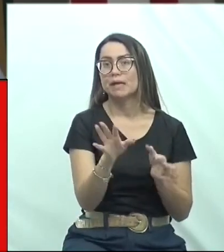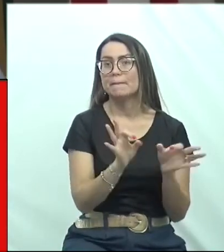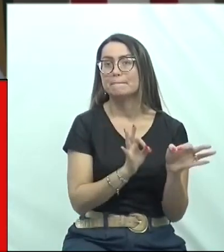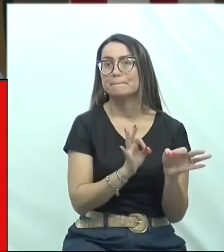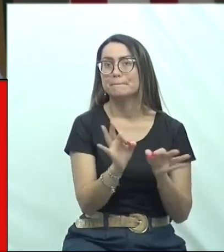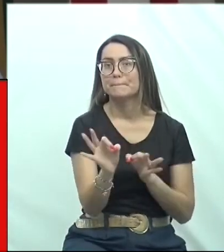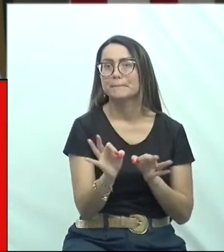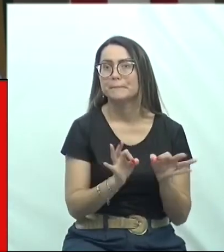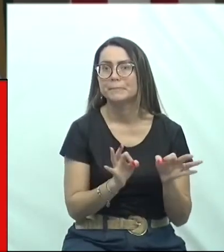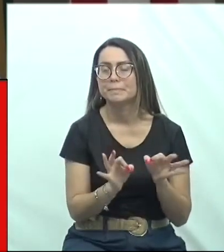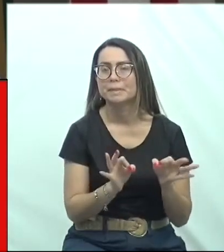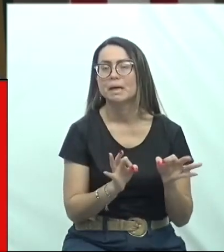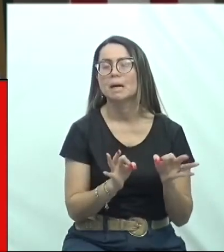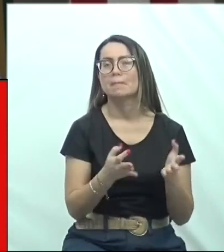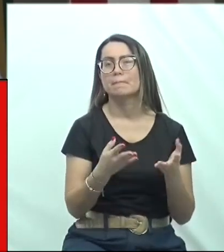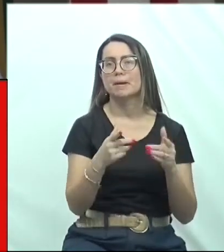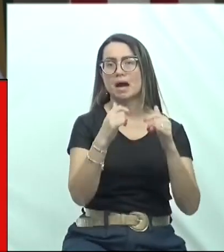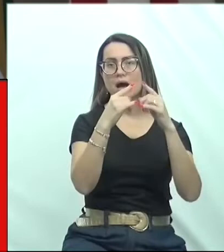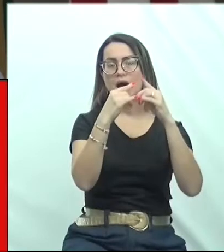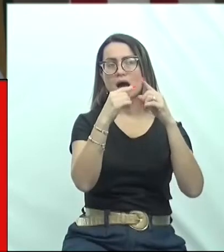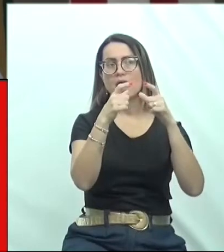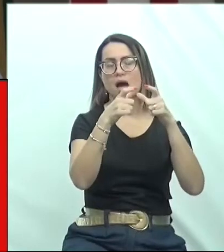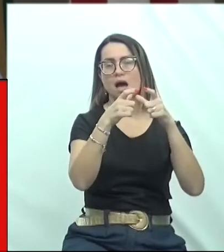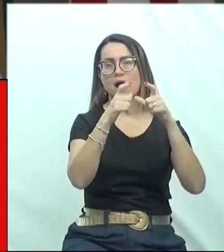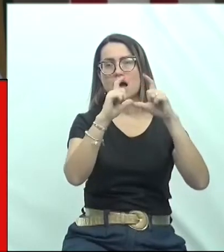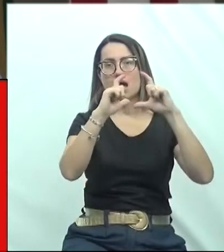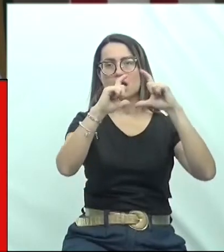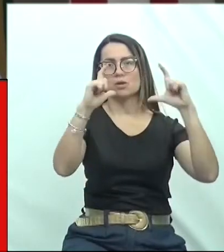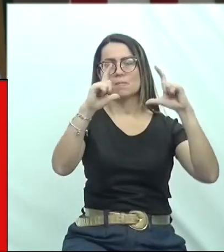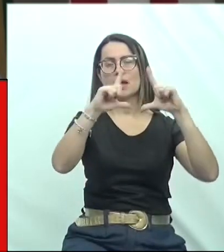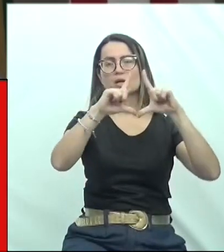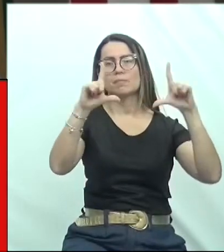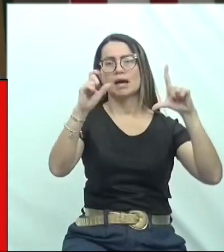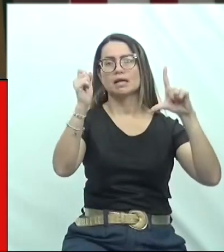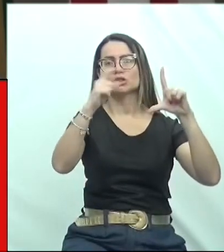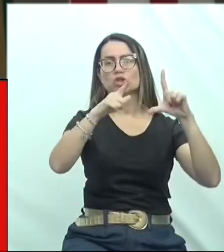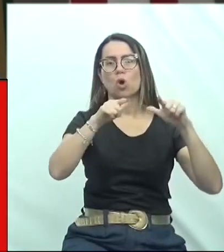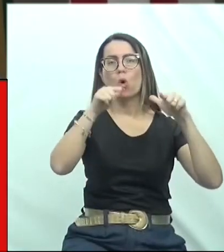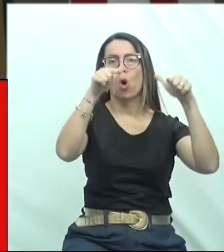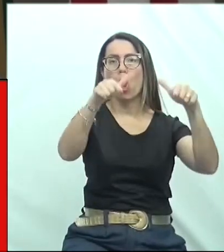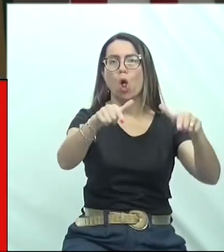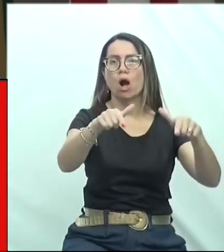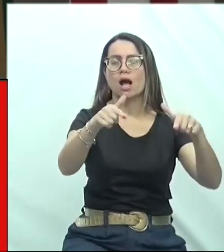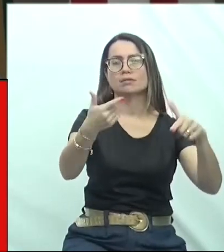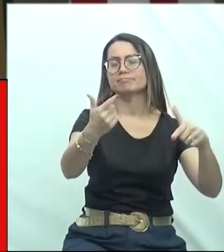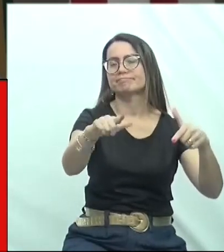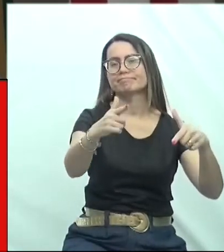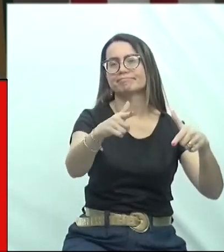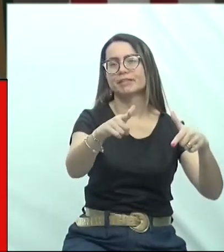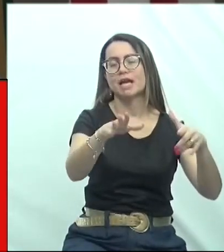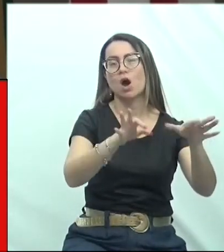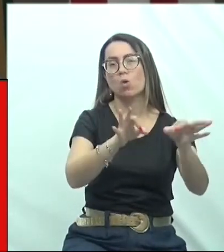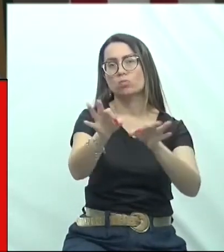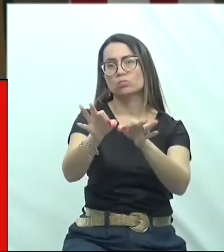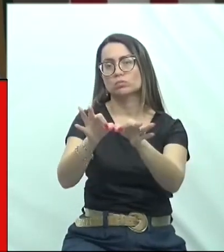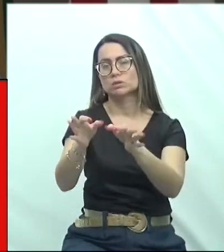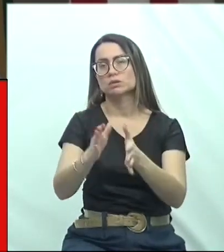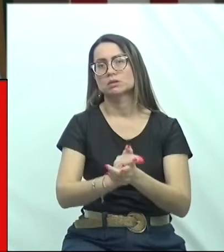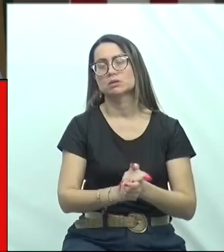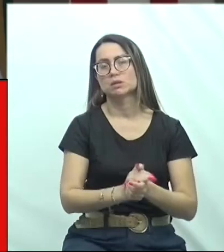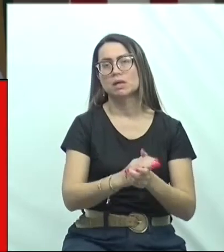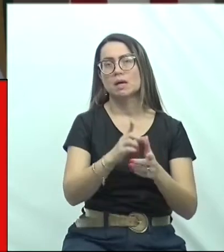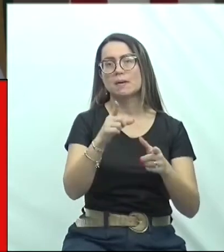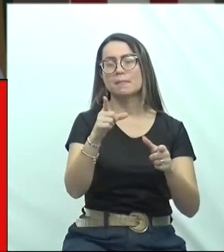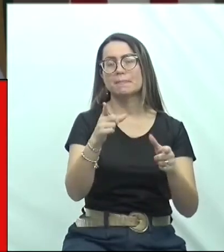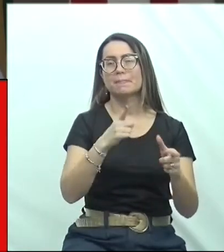Mineiro, os ginásios novos, já foram feitos pedidos e já se prontificarem realmente em dar uma sustentação